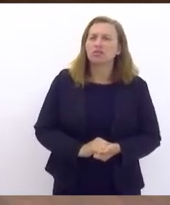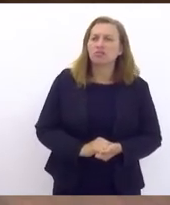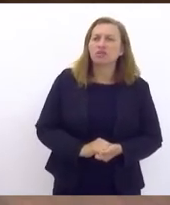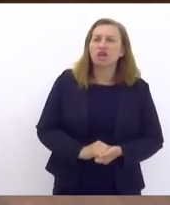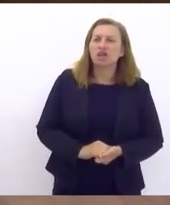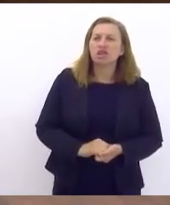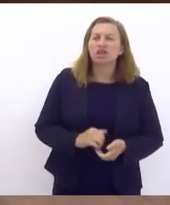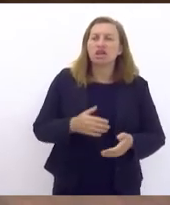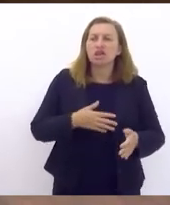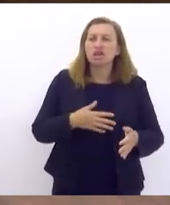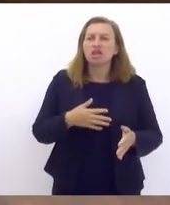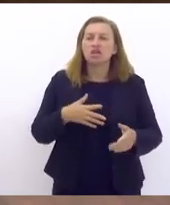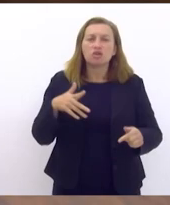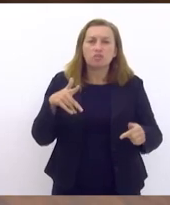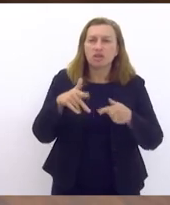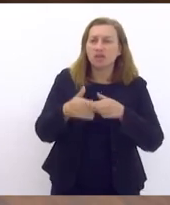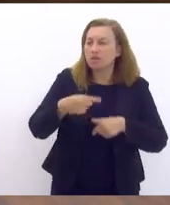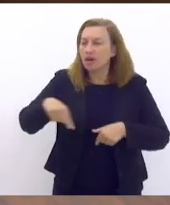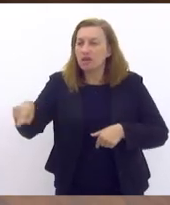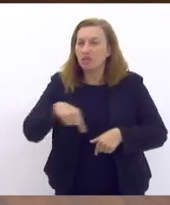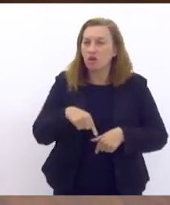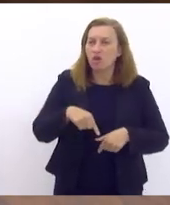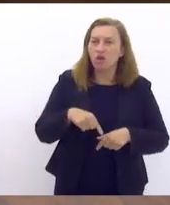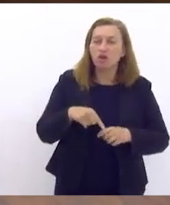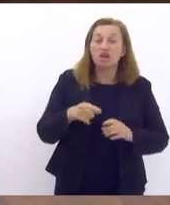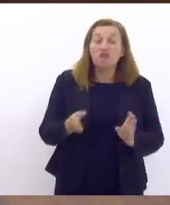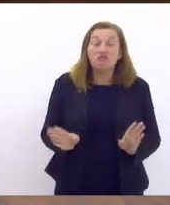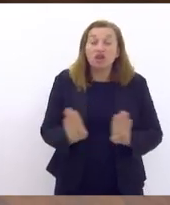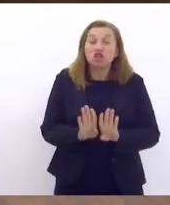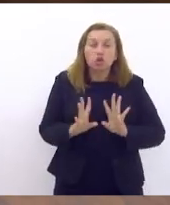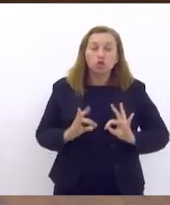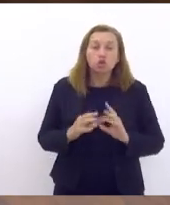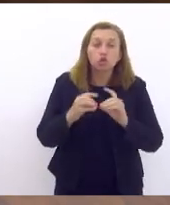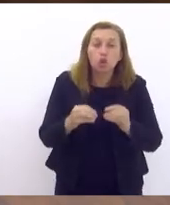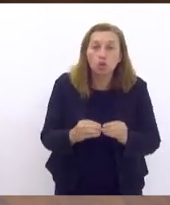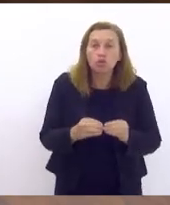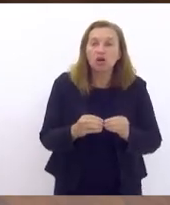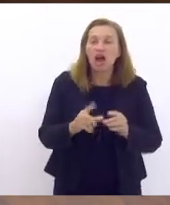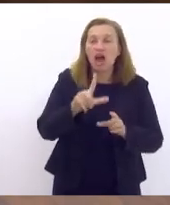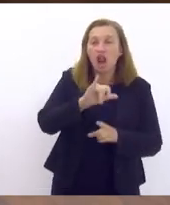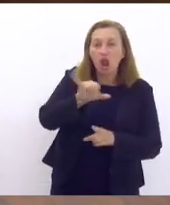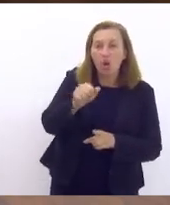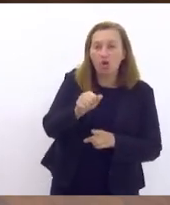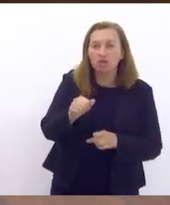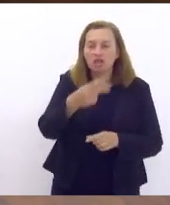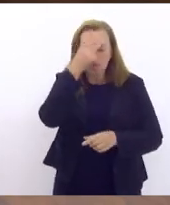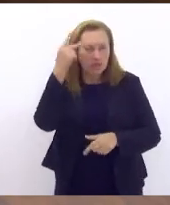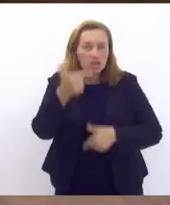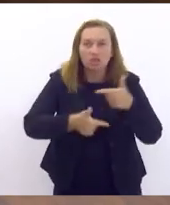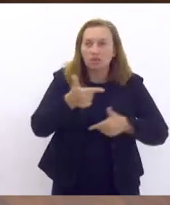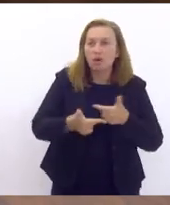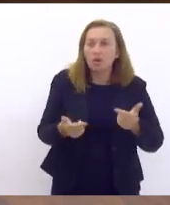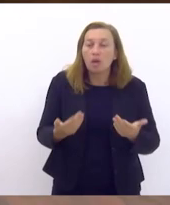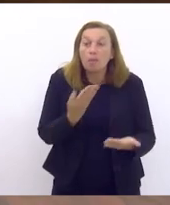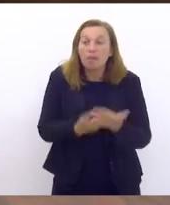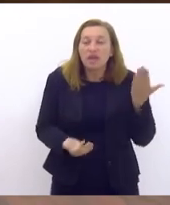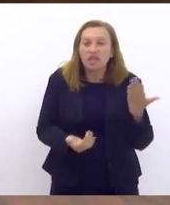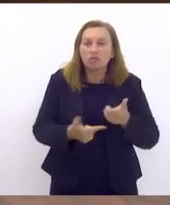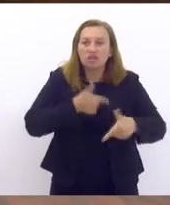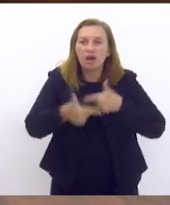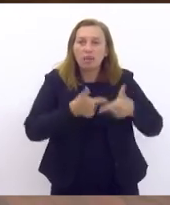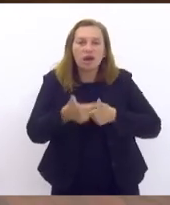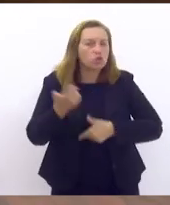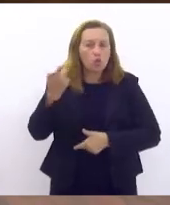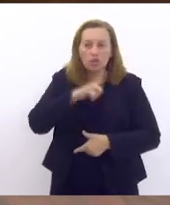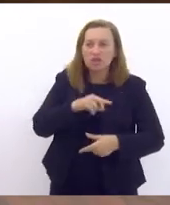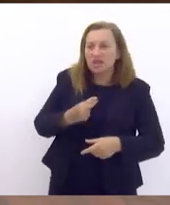de ir e vir, que os comércios ficaram todos eles fechados, comerciantes tomando prejuízo, os trabalhadores perdendo seus empregos, pois não